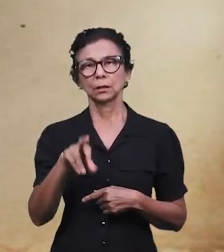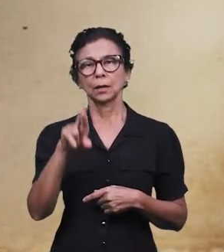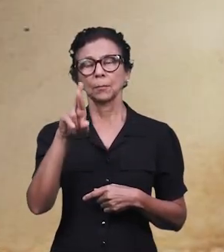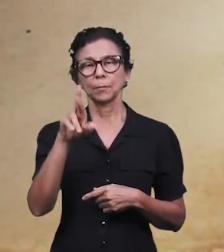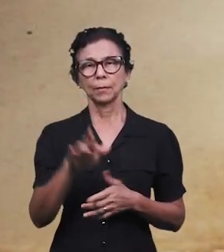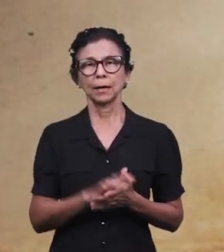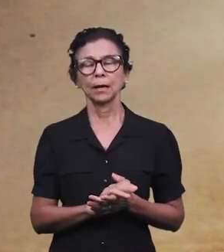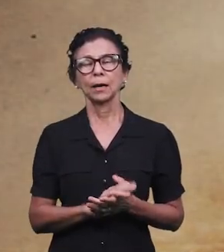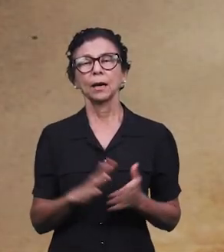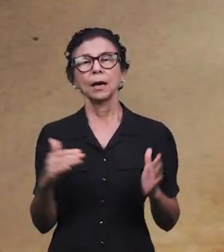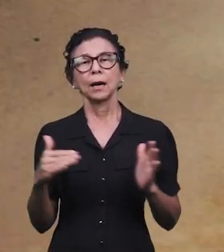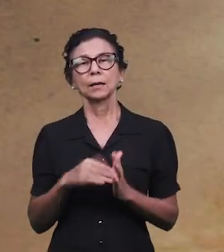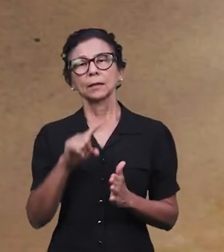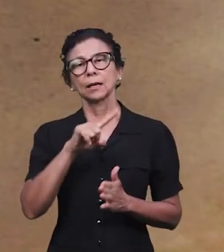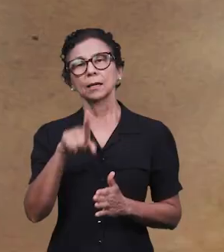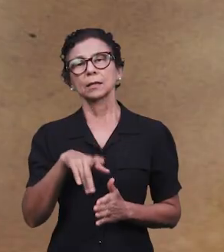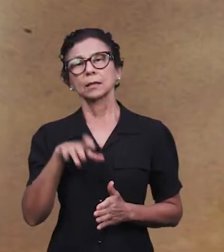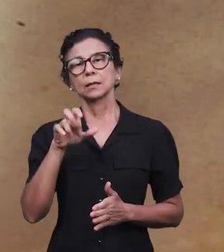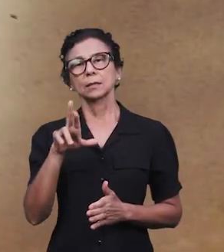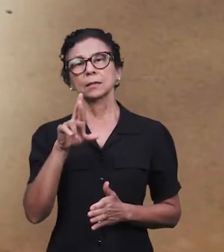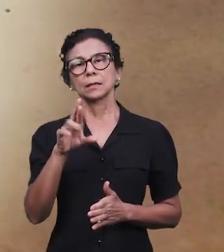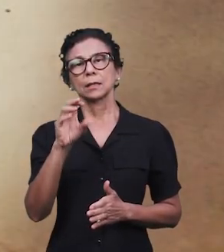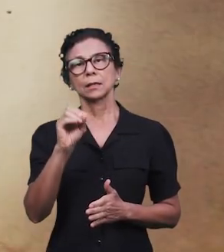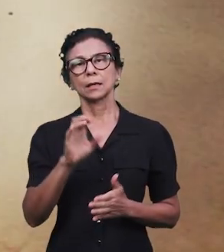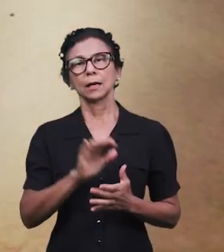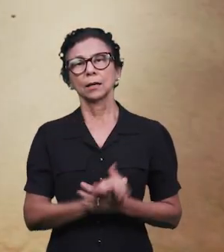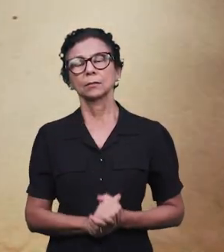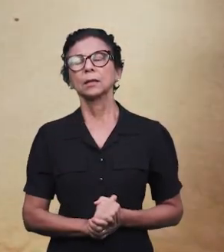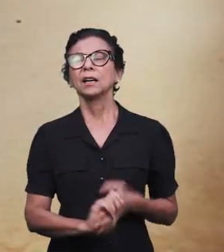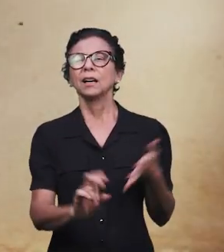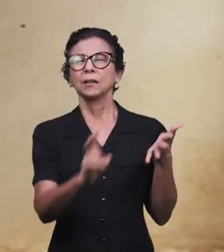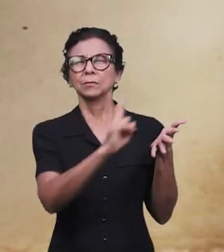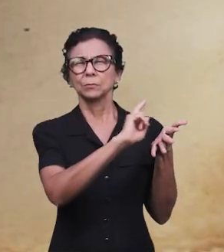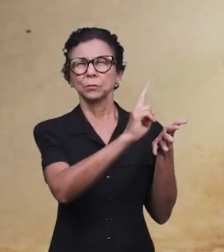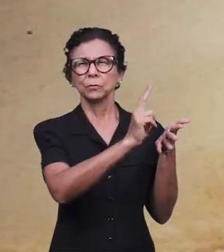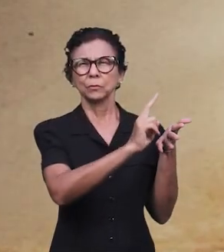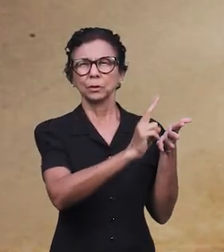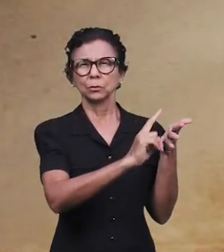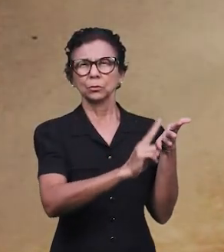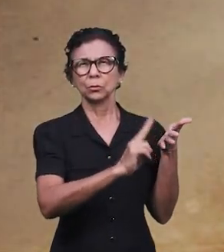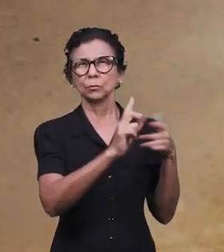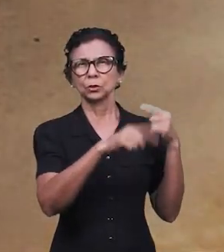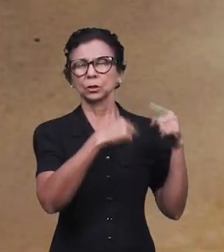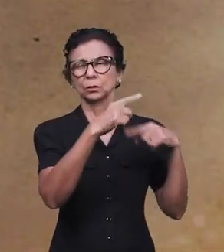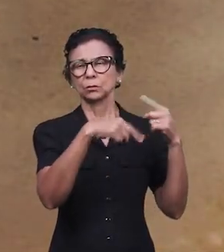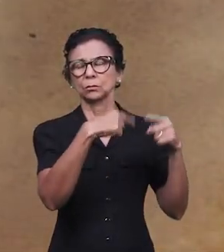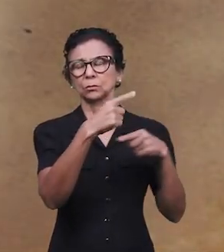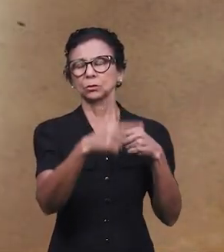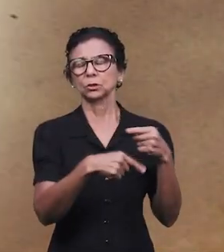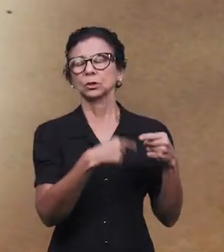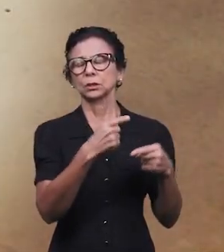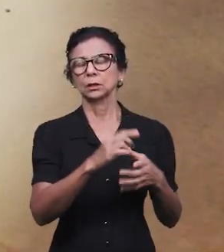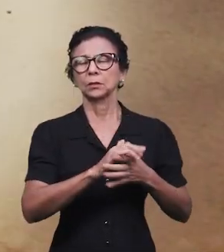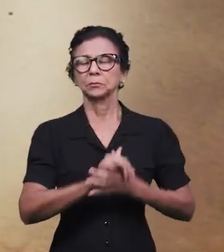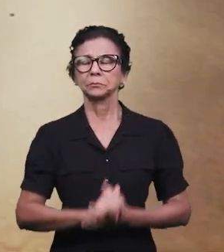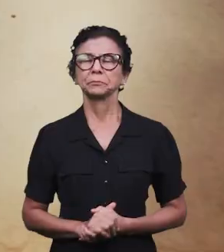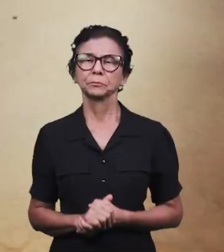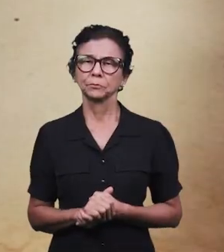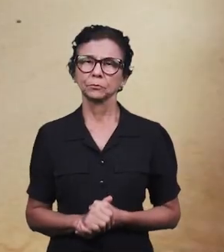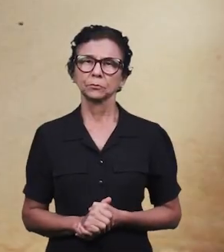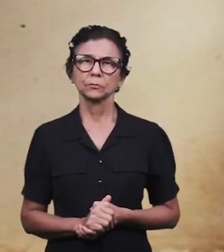Zerá, e Pérez gerou a Esrom, e Esrom gerou a Arão. E Arão gerou